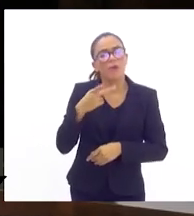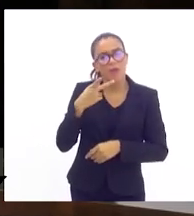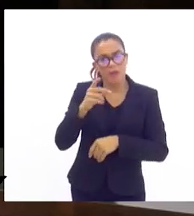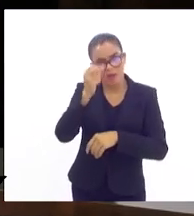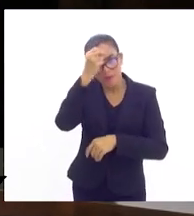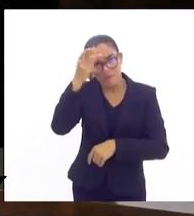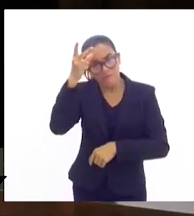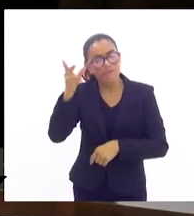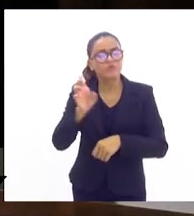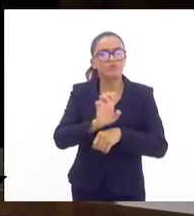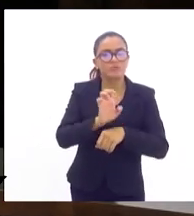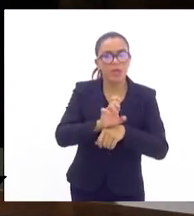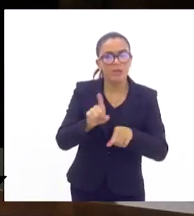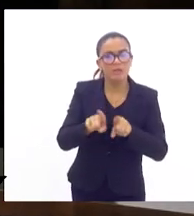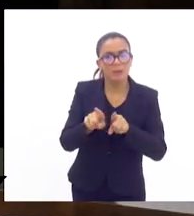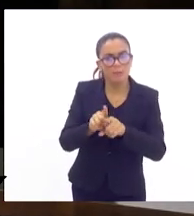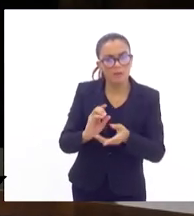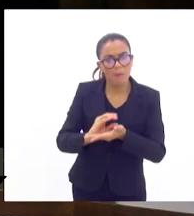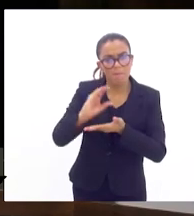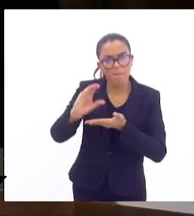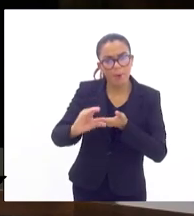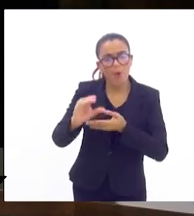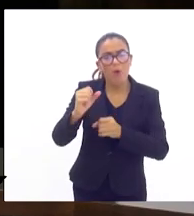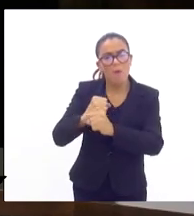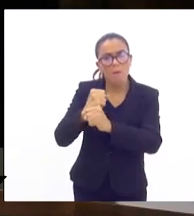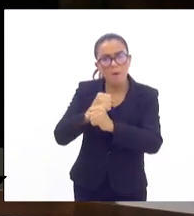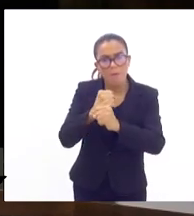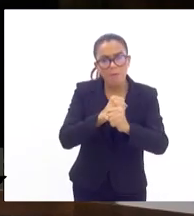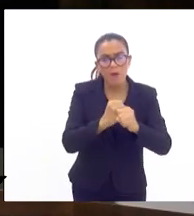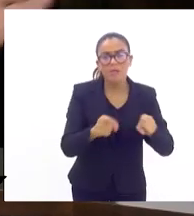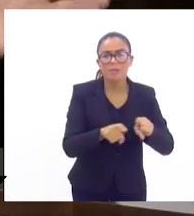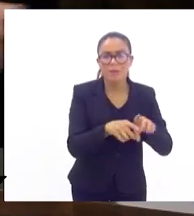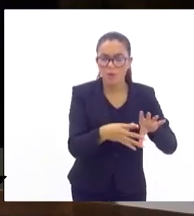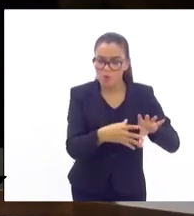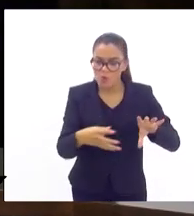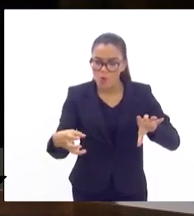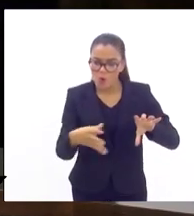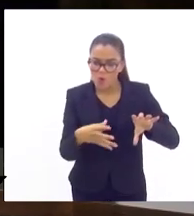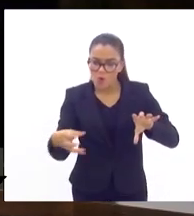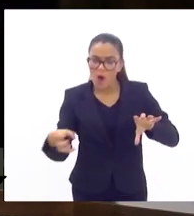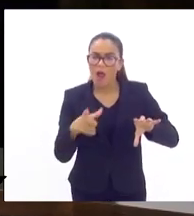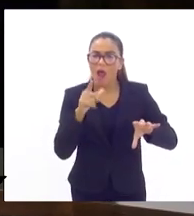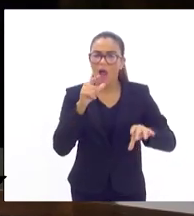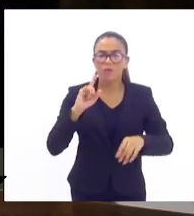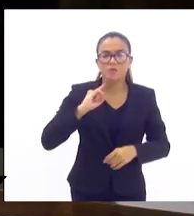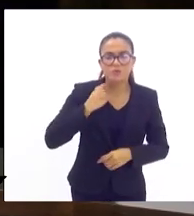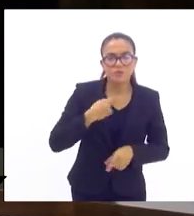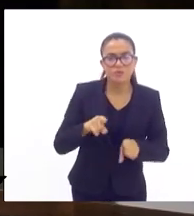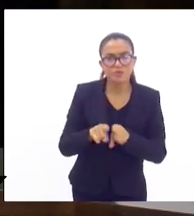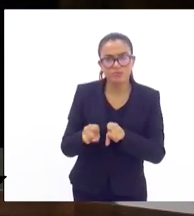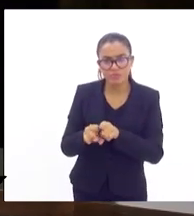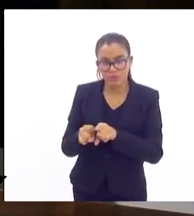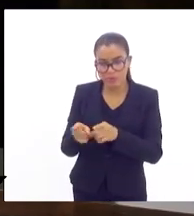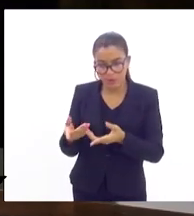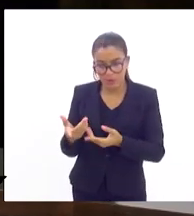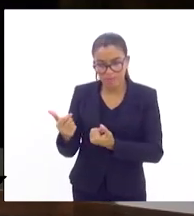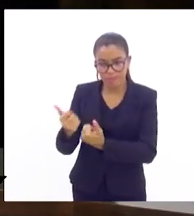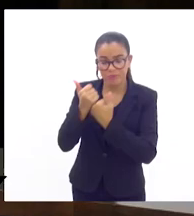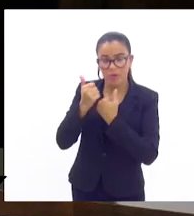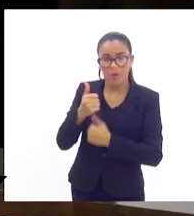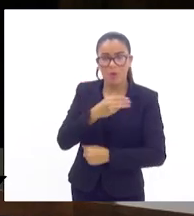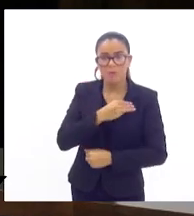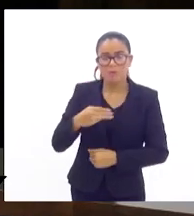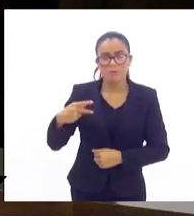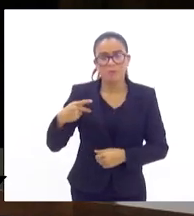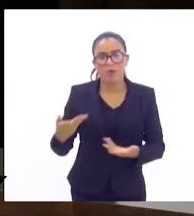estão investindo em pavimentação e drenagem, e aí lá na cidade de São Gonçalo nós já estamos contando com a colaboração do Ministério Público nessa discussão,